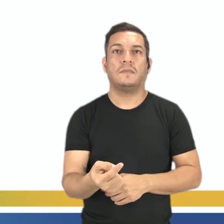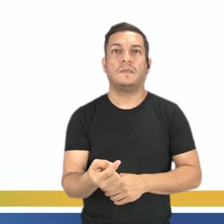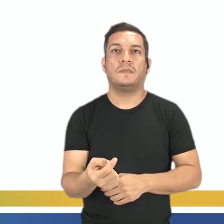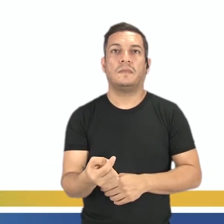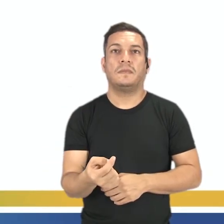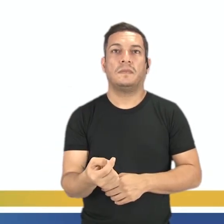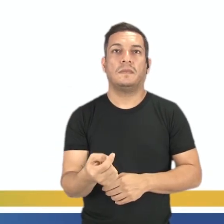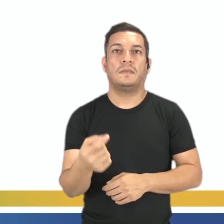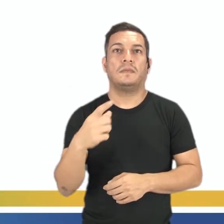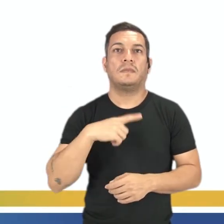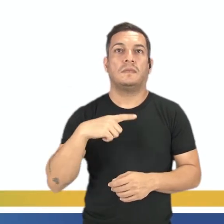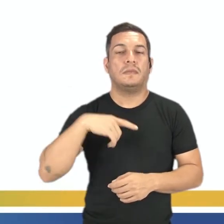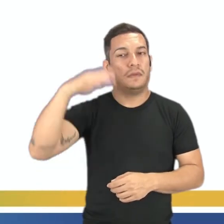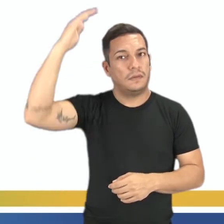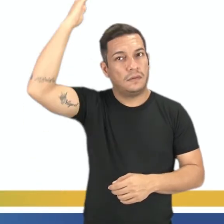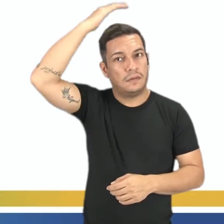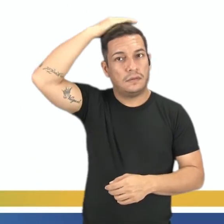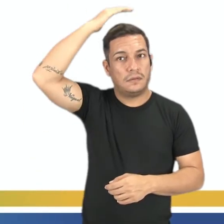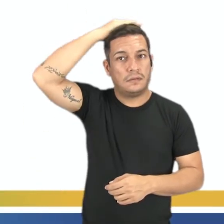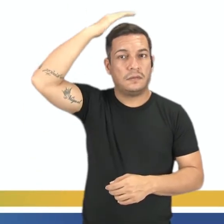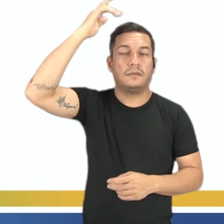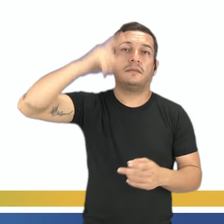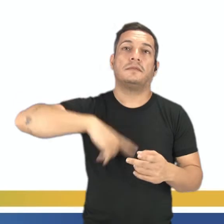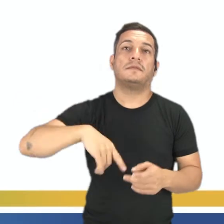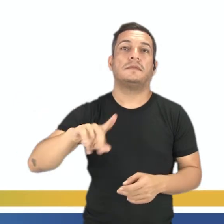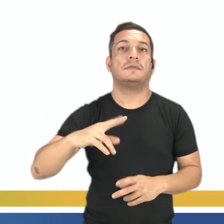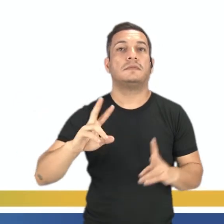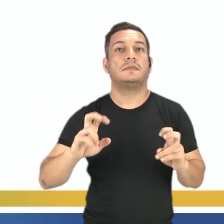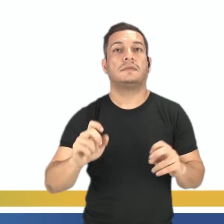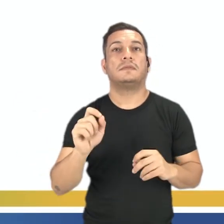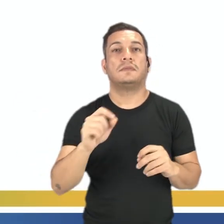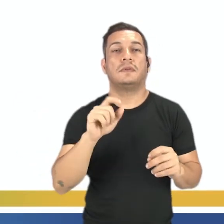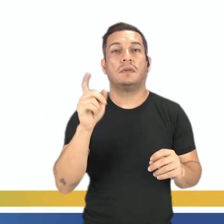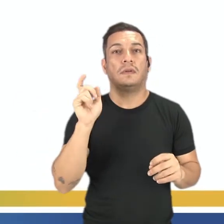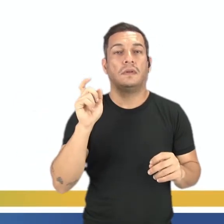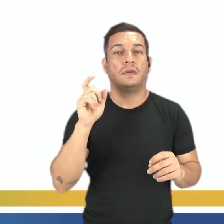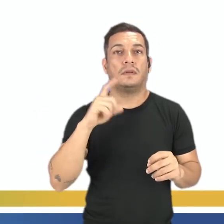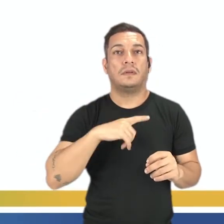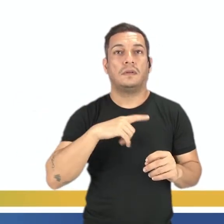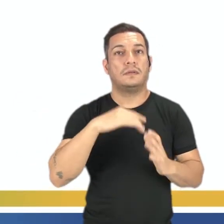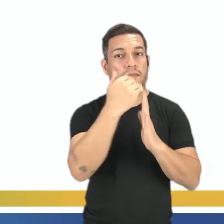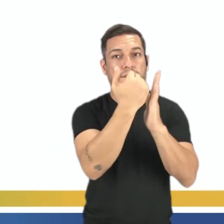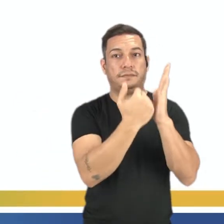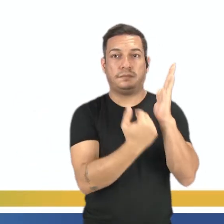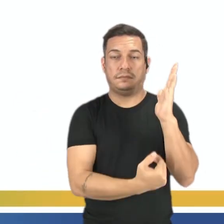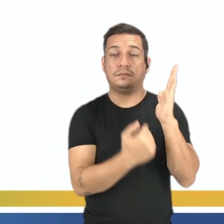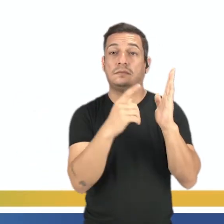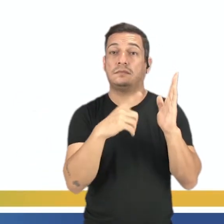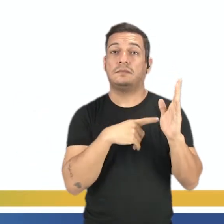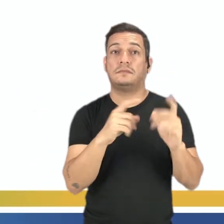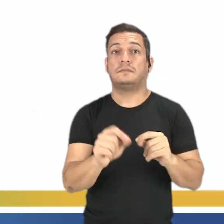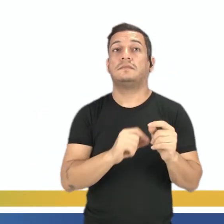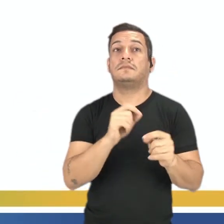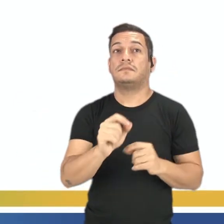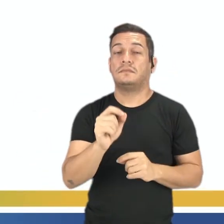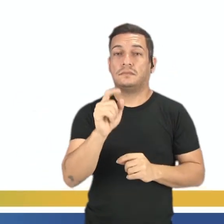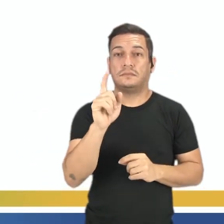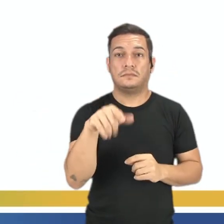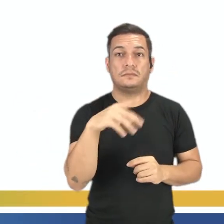em conflitos. Aí nós temos o Pará. Então podemos observar através dessa lista que os